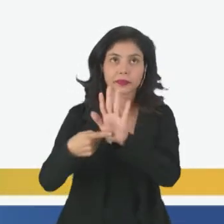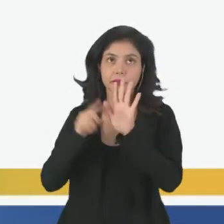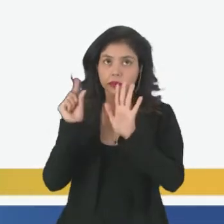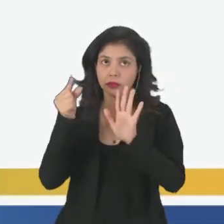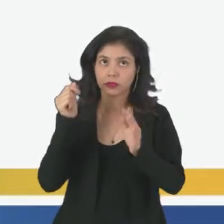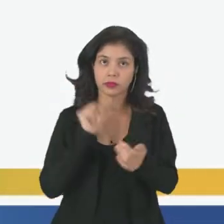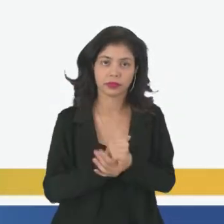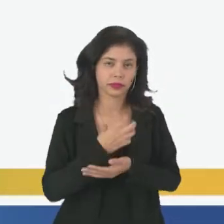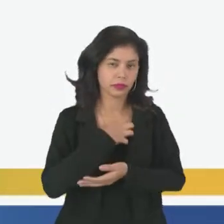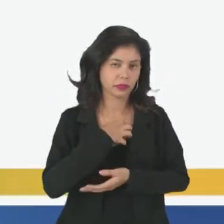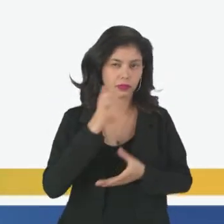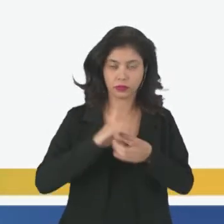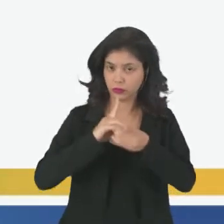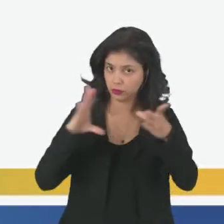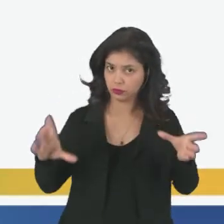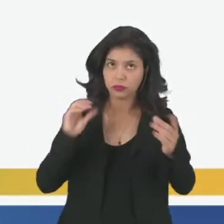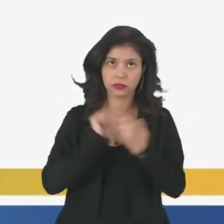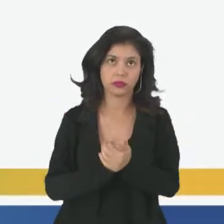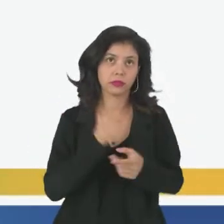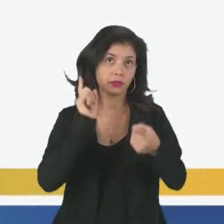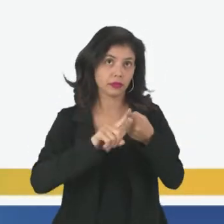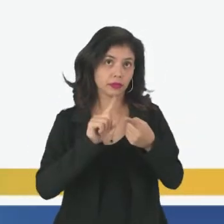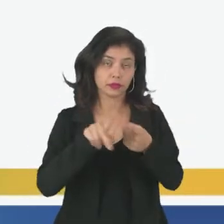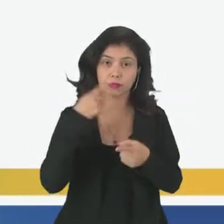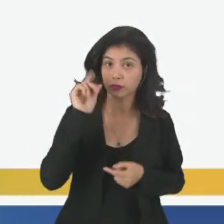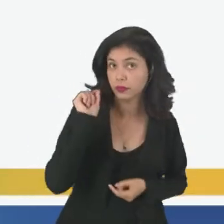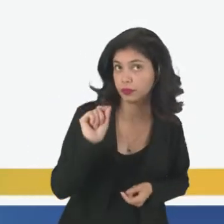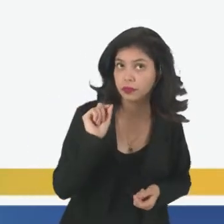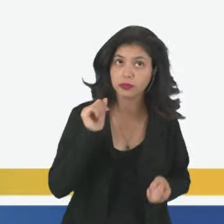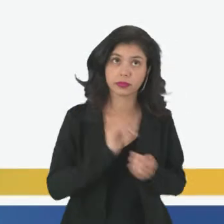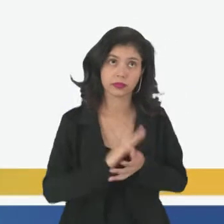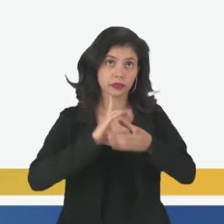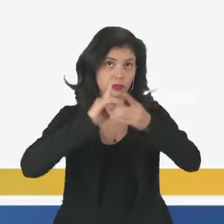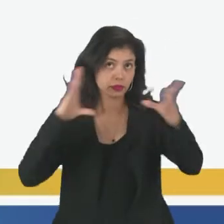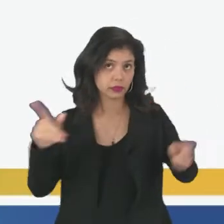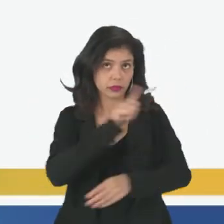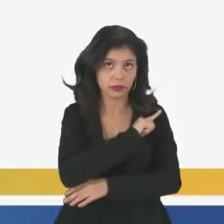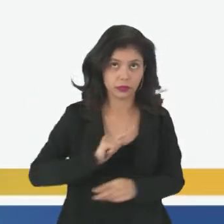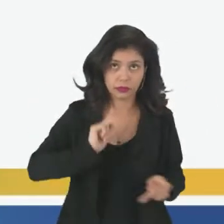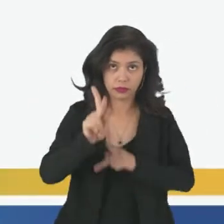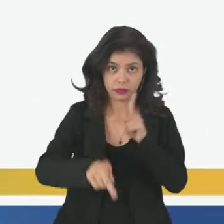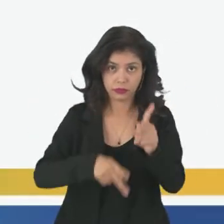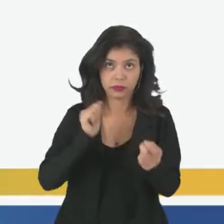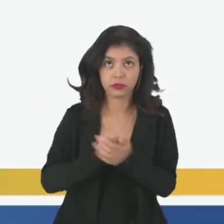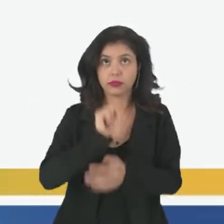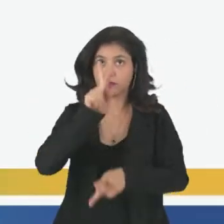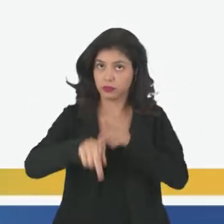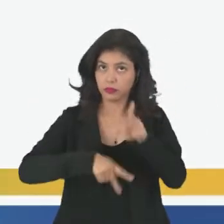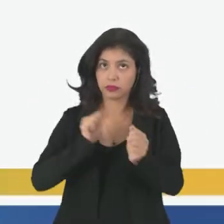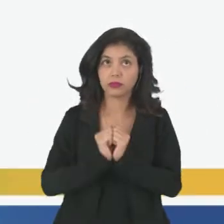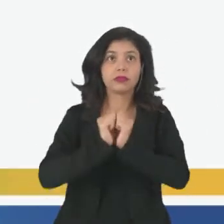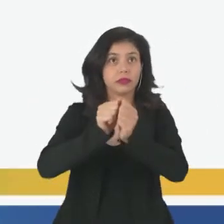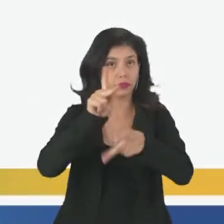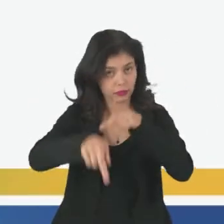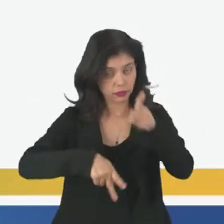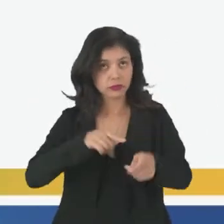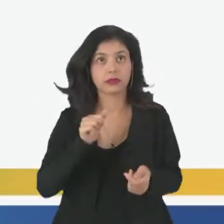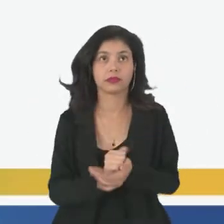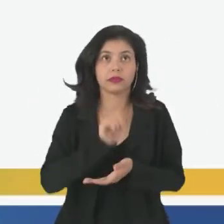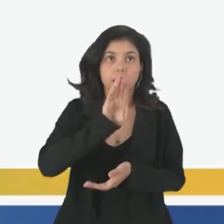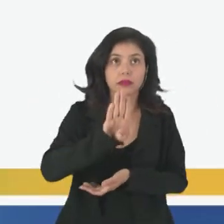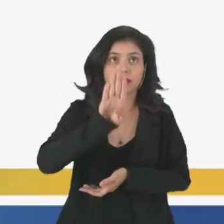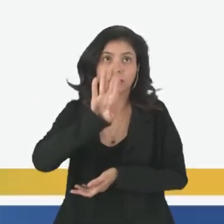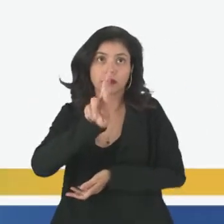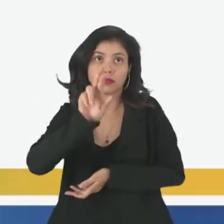desse sentido da nossa democracia. A primeira diz o seguinte: a democracia é o governo do povo, pelo povo e para